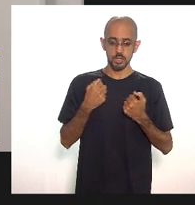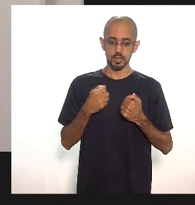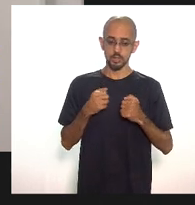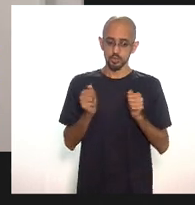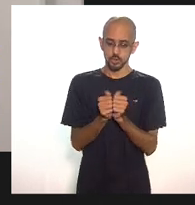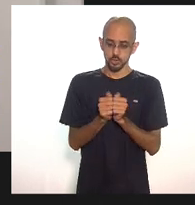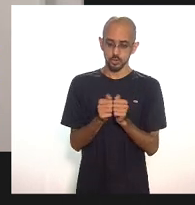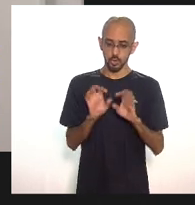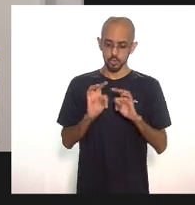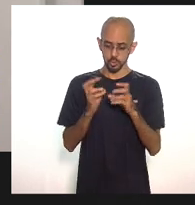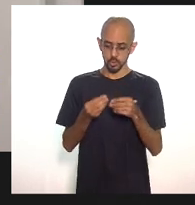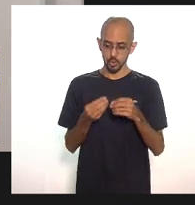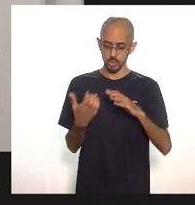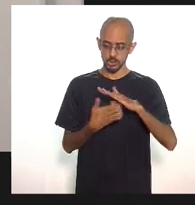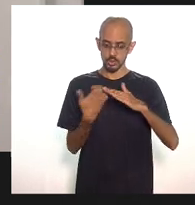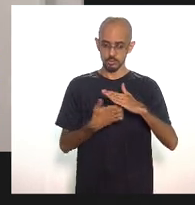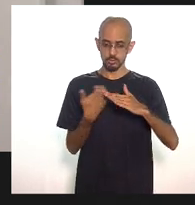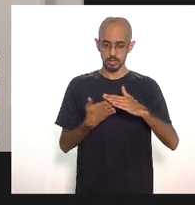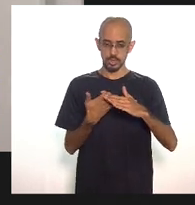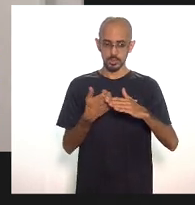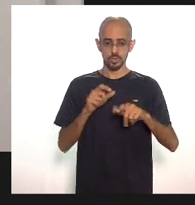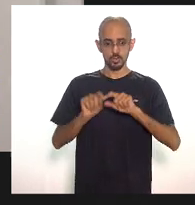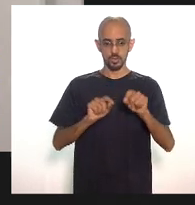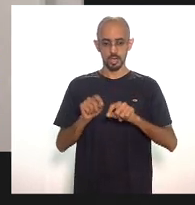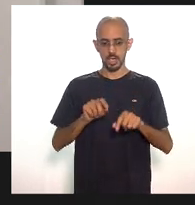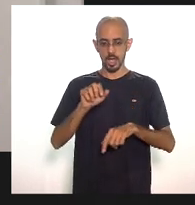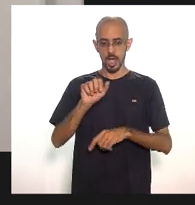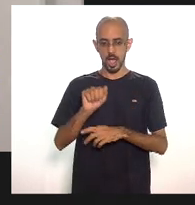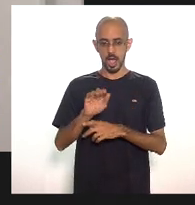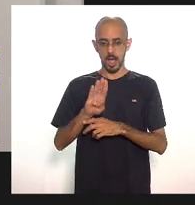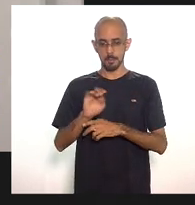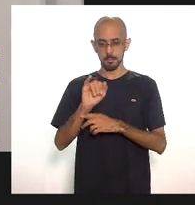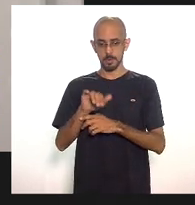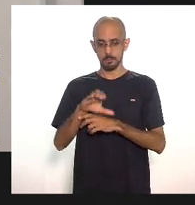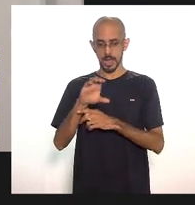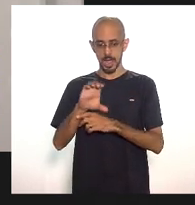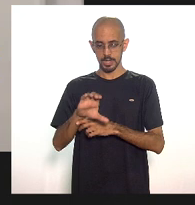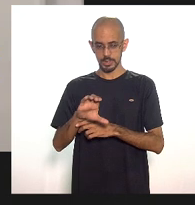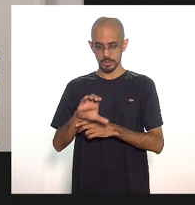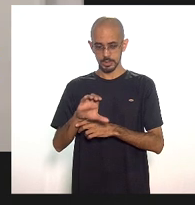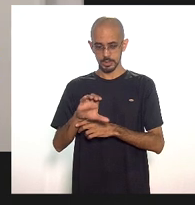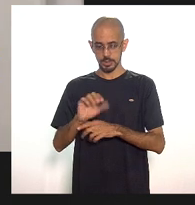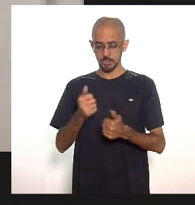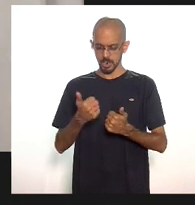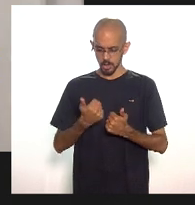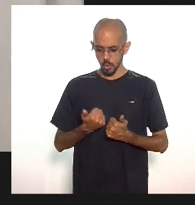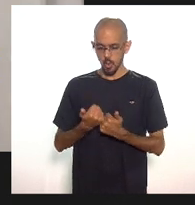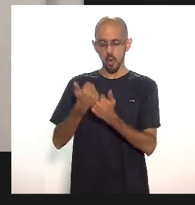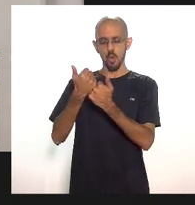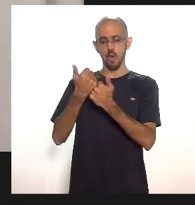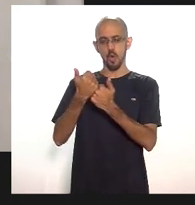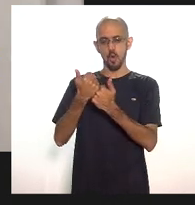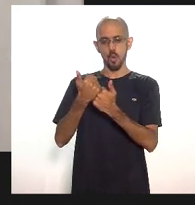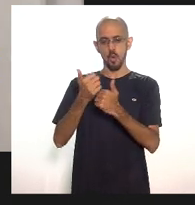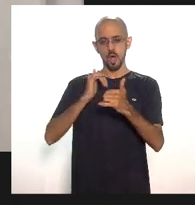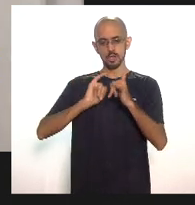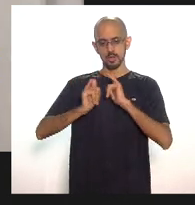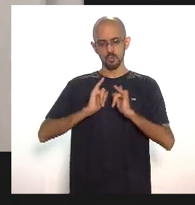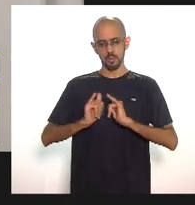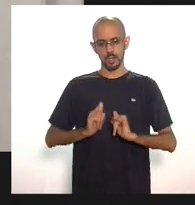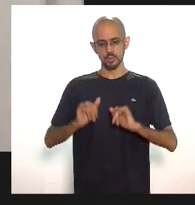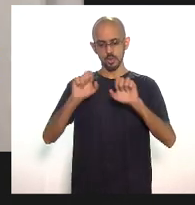entidades, ser a ABIMAC uma delas, né, para contribuir com a base de dados que eles possuem,